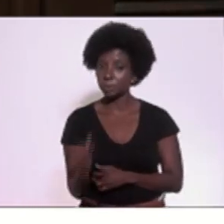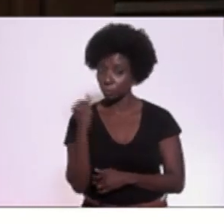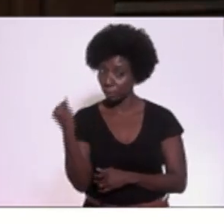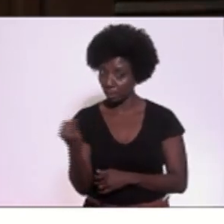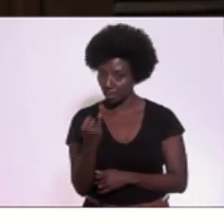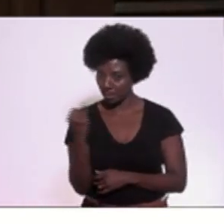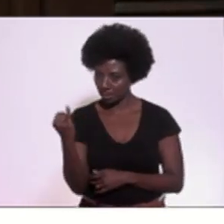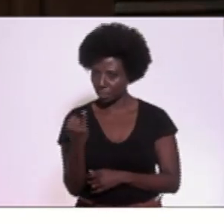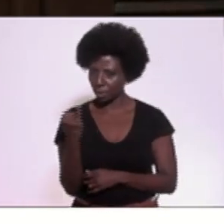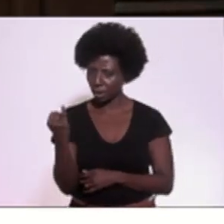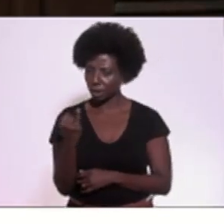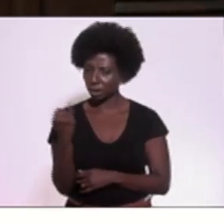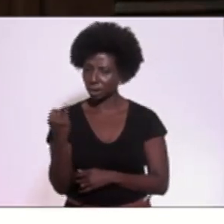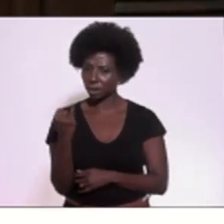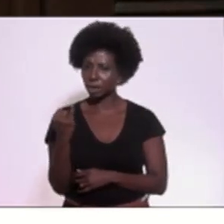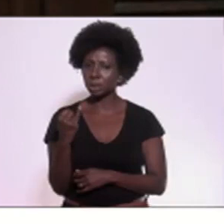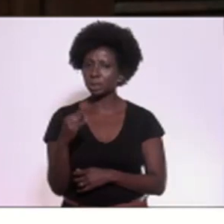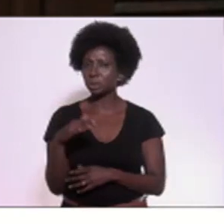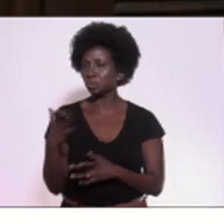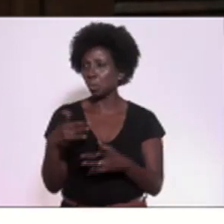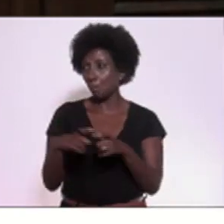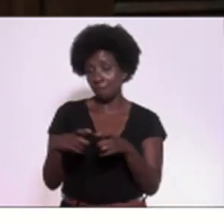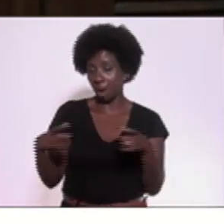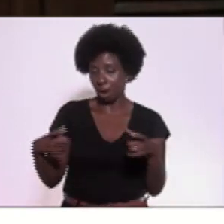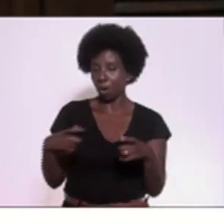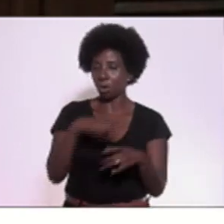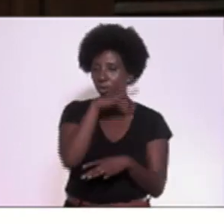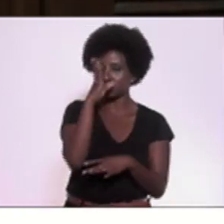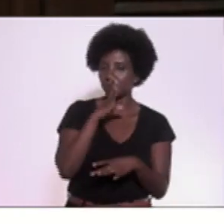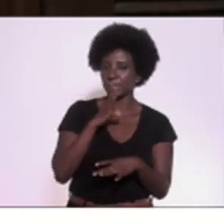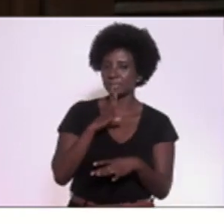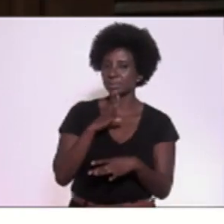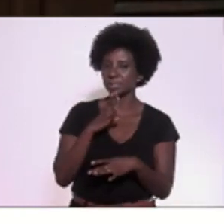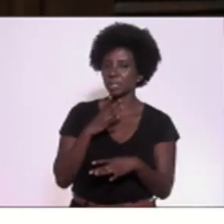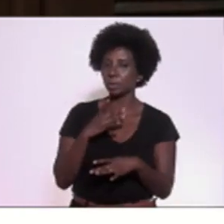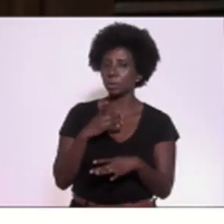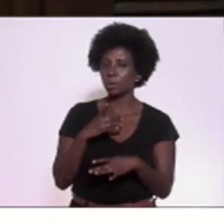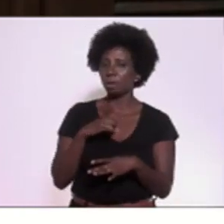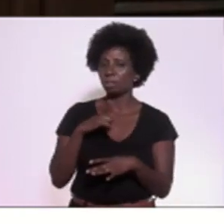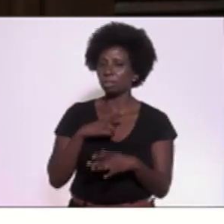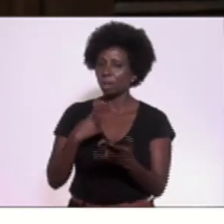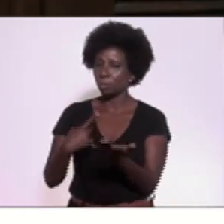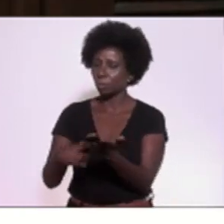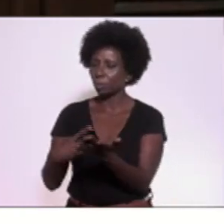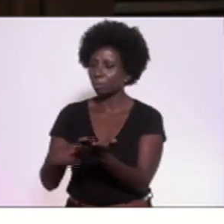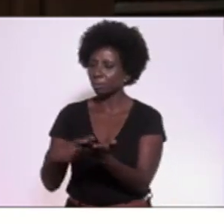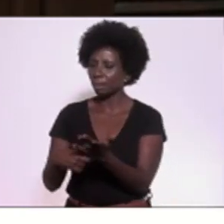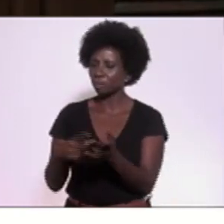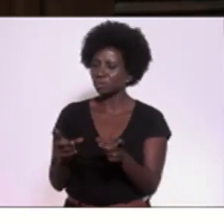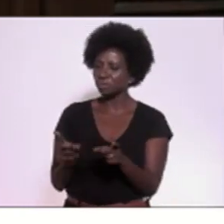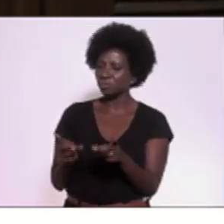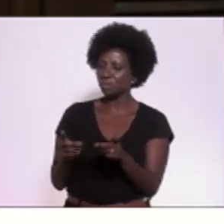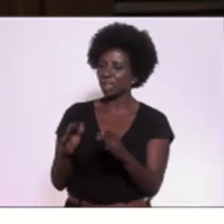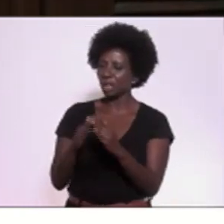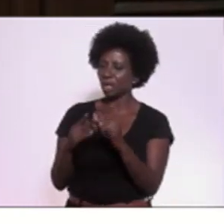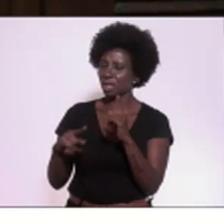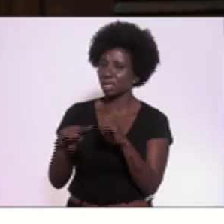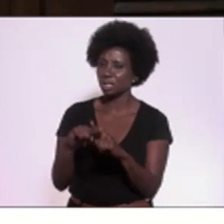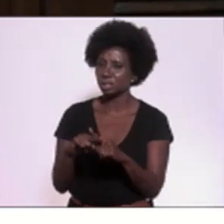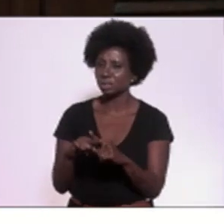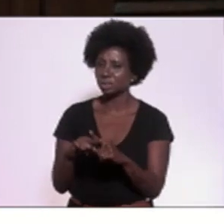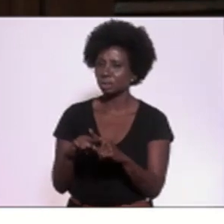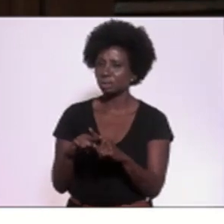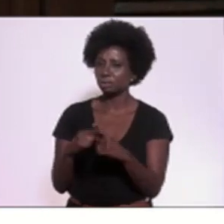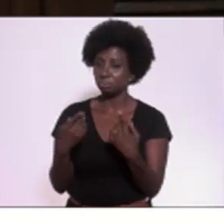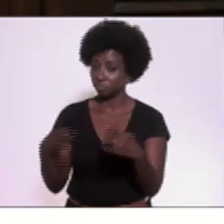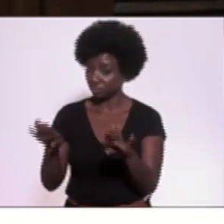importante denominação, uma das maiores do Brasil, fechar acordos vendendo igreja de porteira fechada